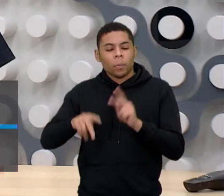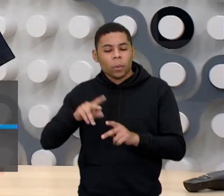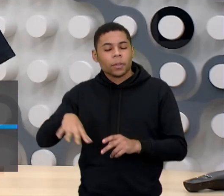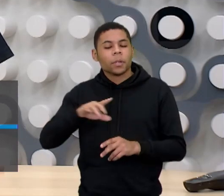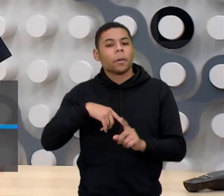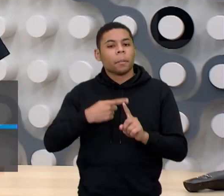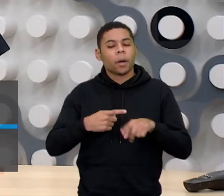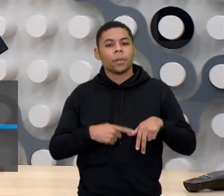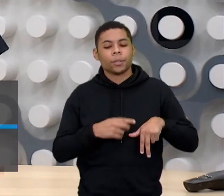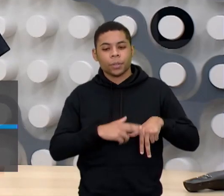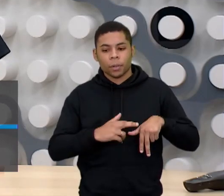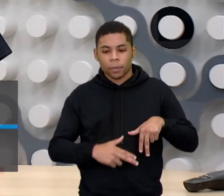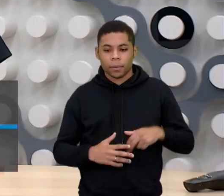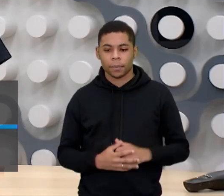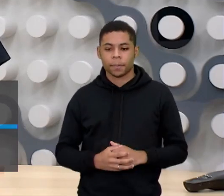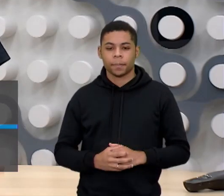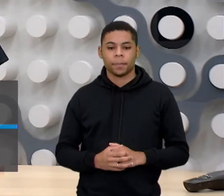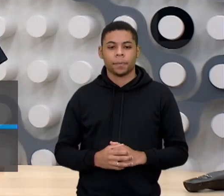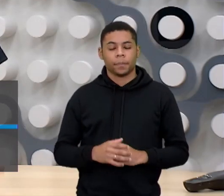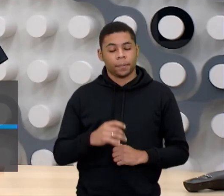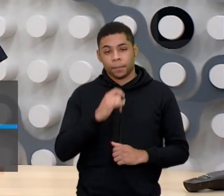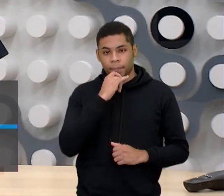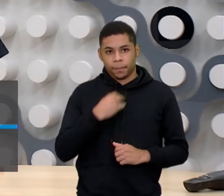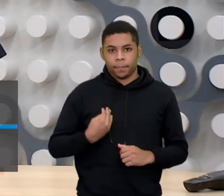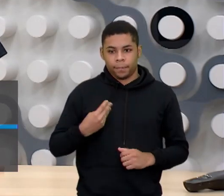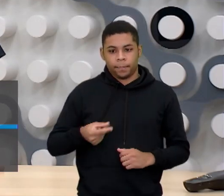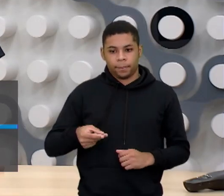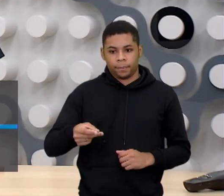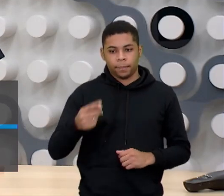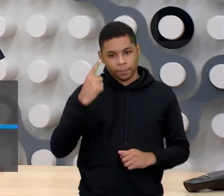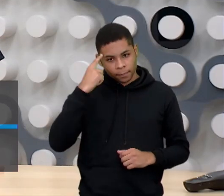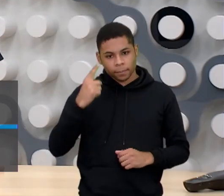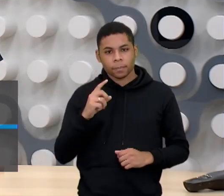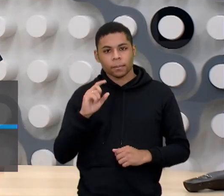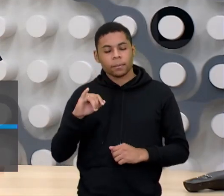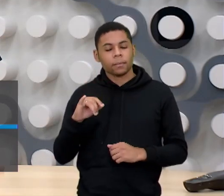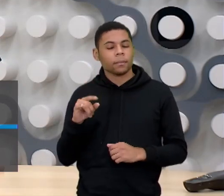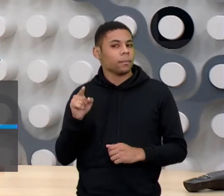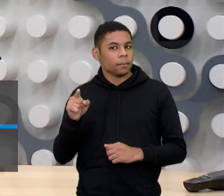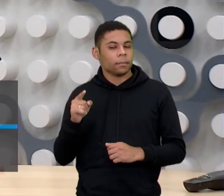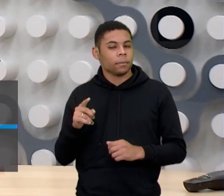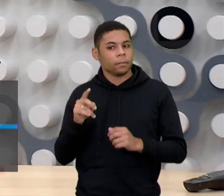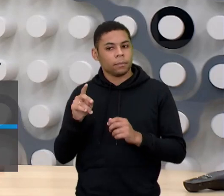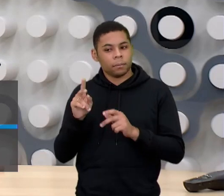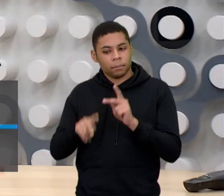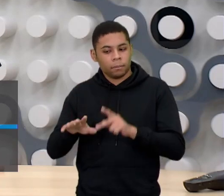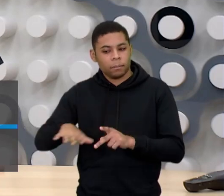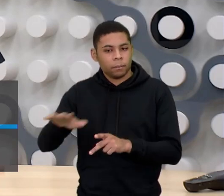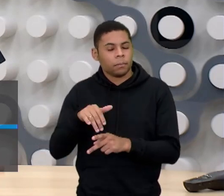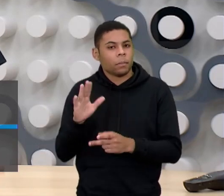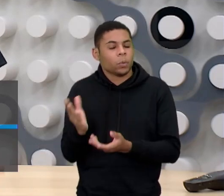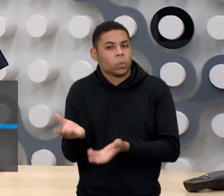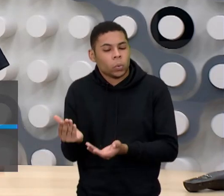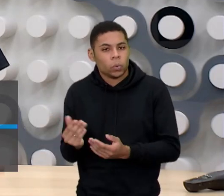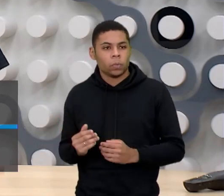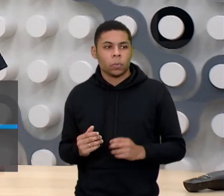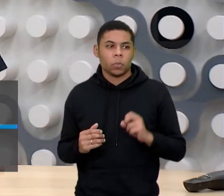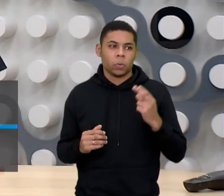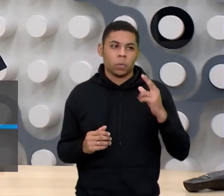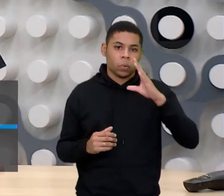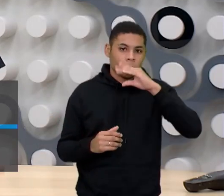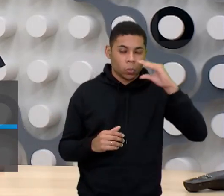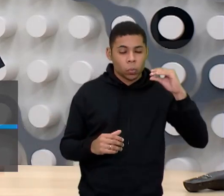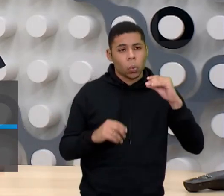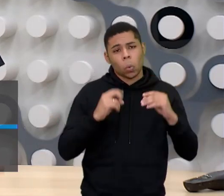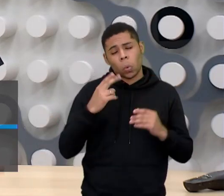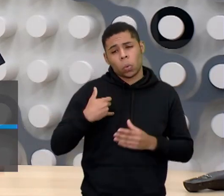da população, né, a questão da longevidade, né, se a população é mais jovem, se é uma população adulta ou se é uma população idosa, é